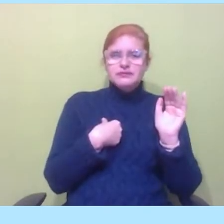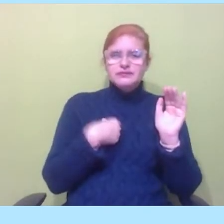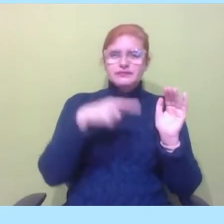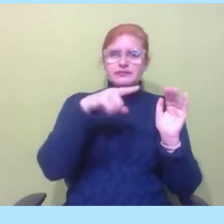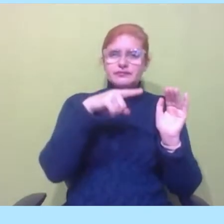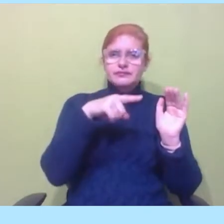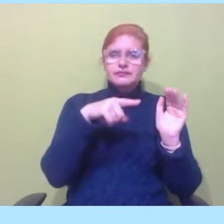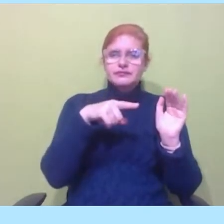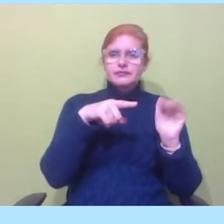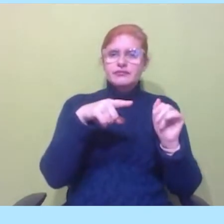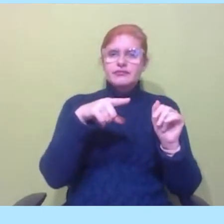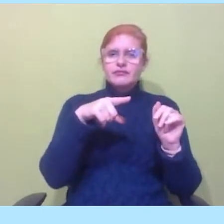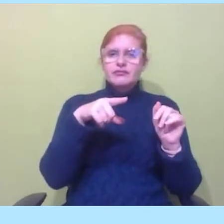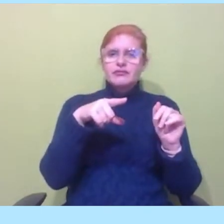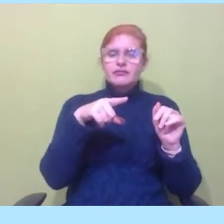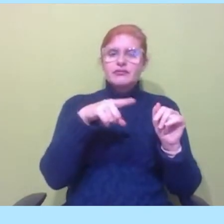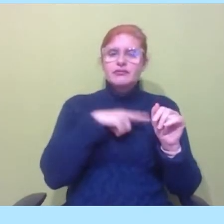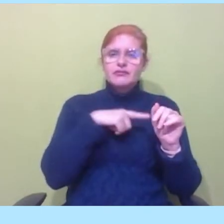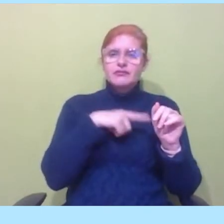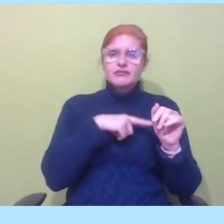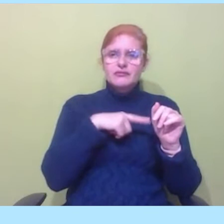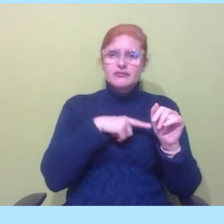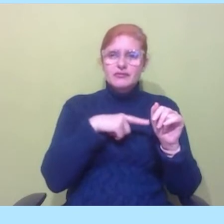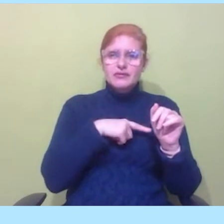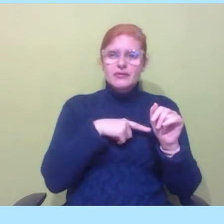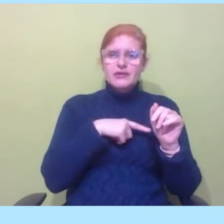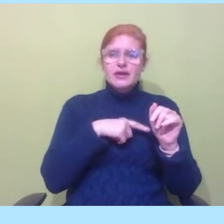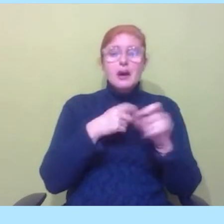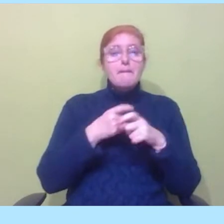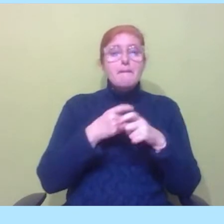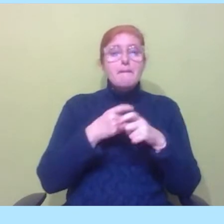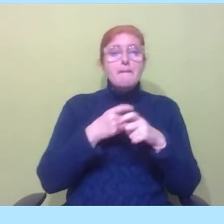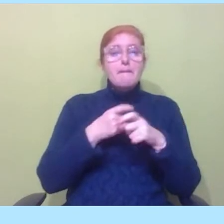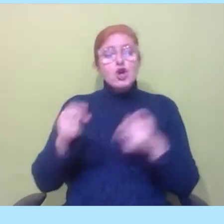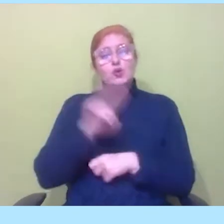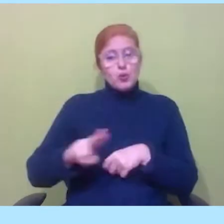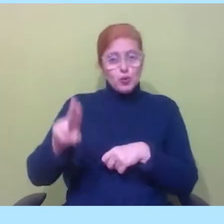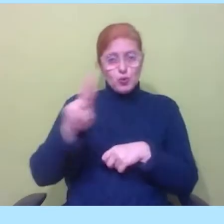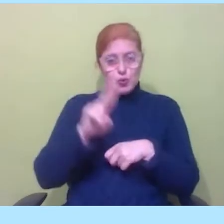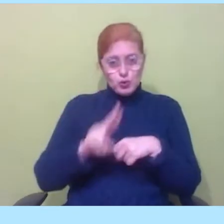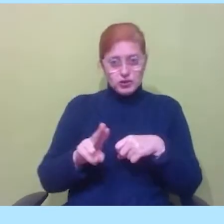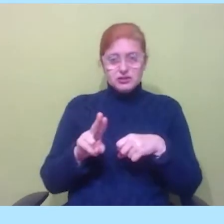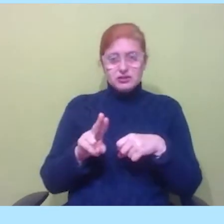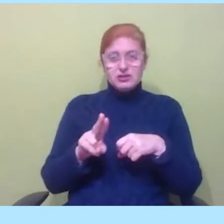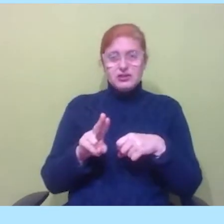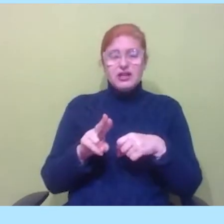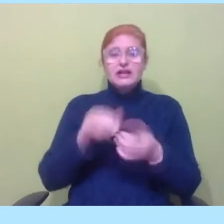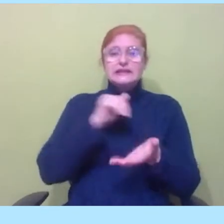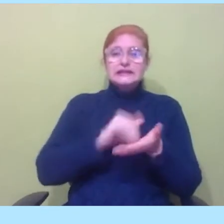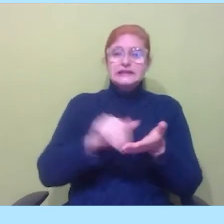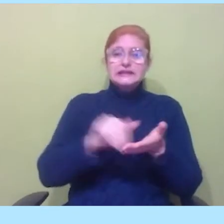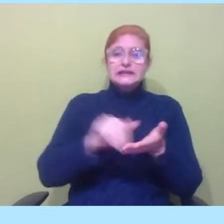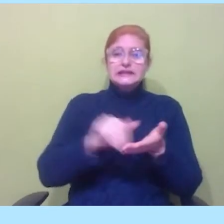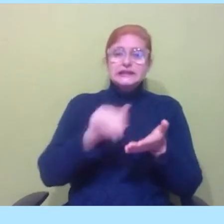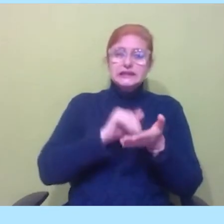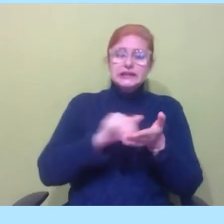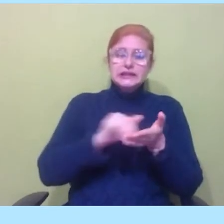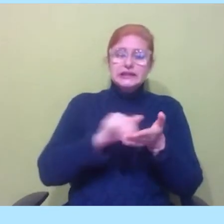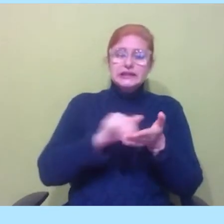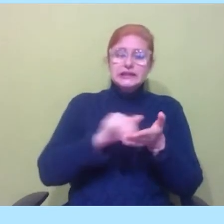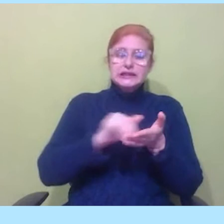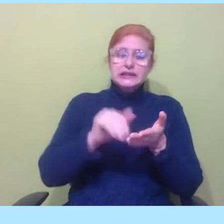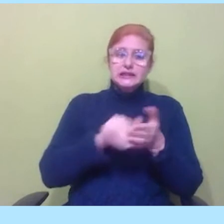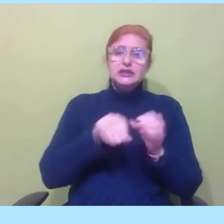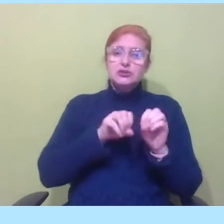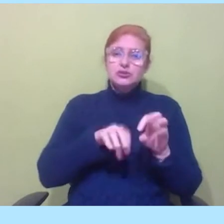um grande pacto, né? A maior parte das universidades ou das secretarias de educação está fechando acordo com o Google.